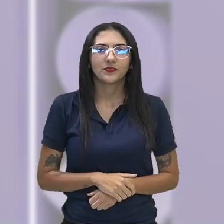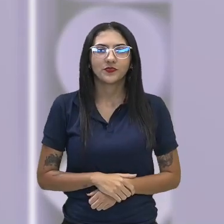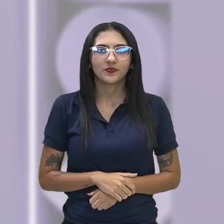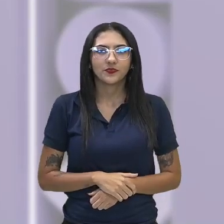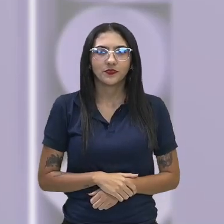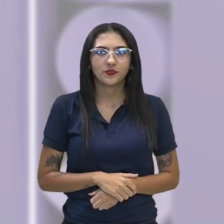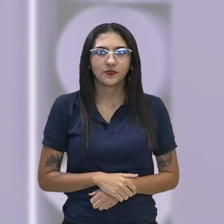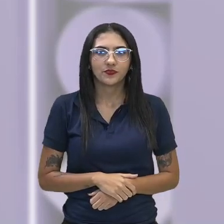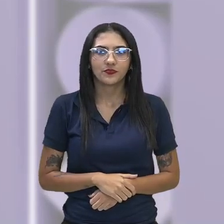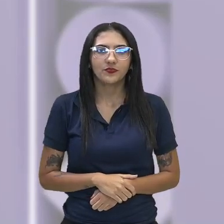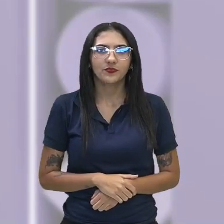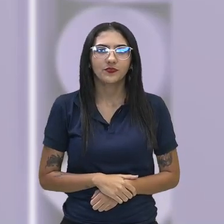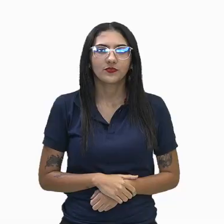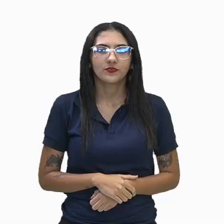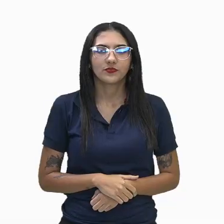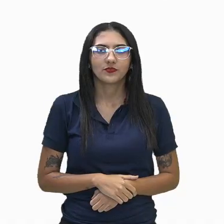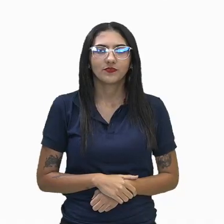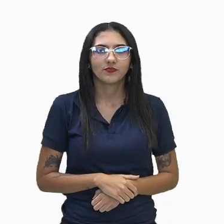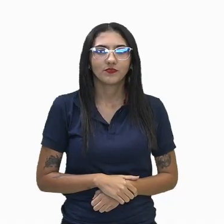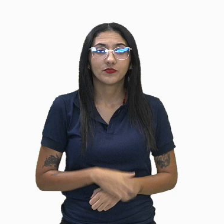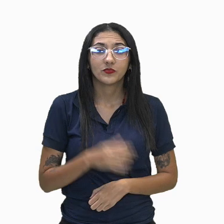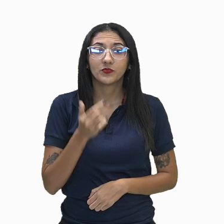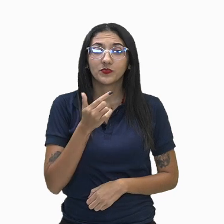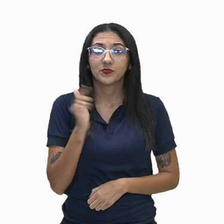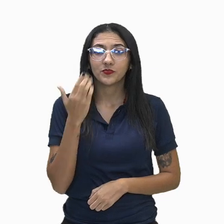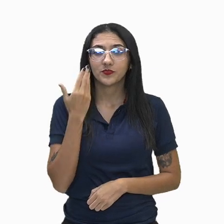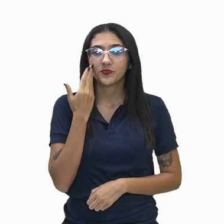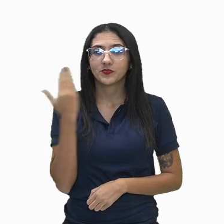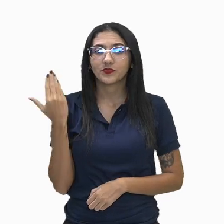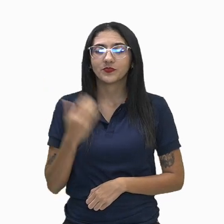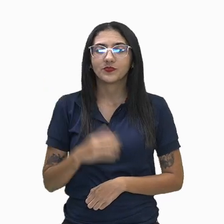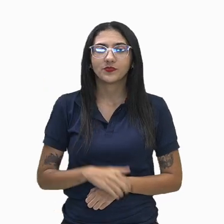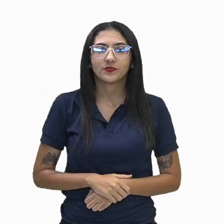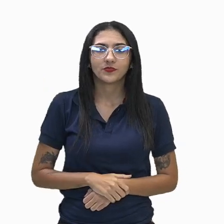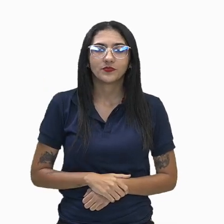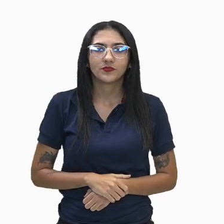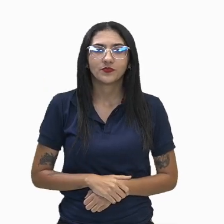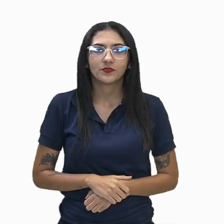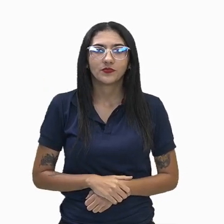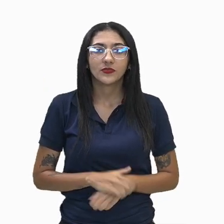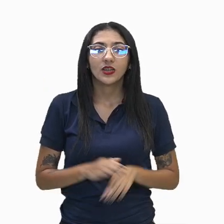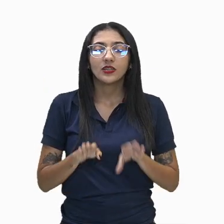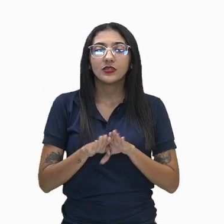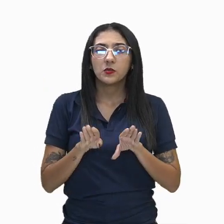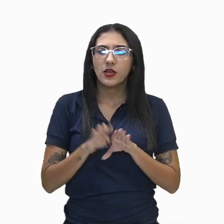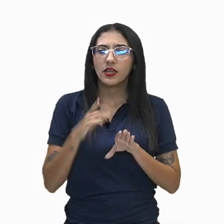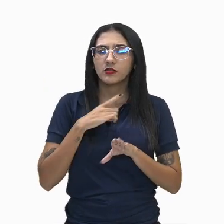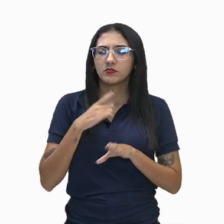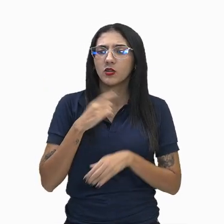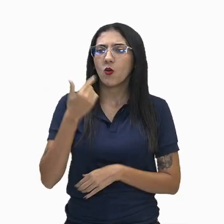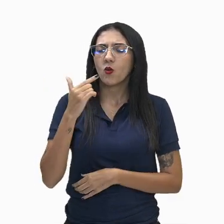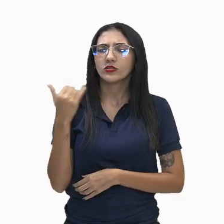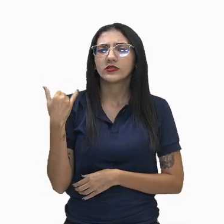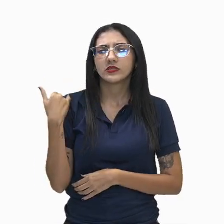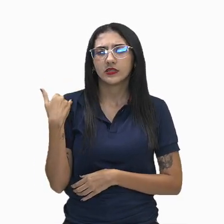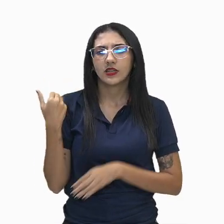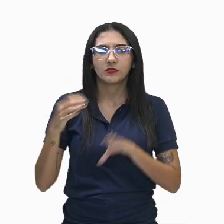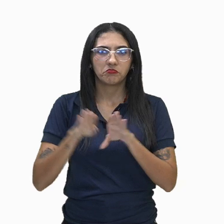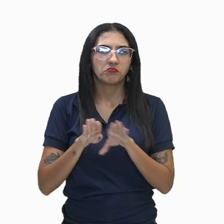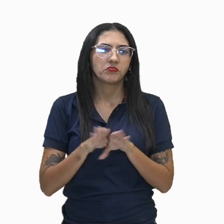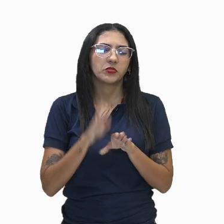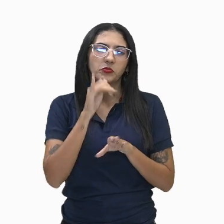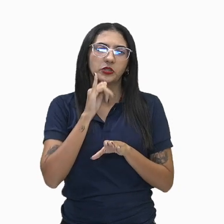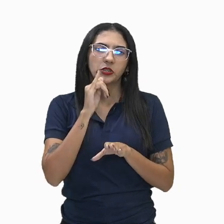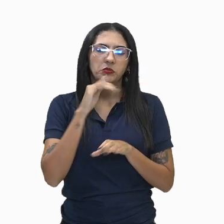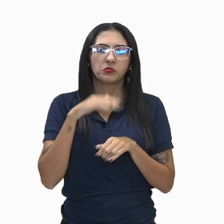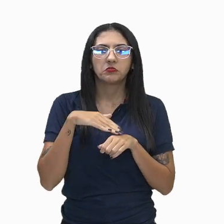para um segundo tipo de celebração. Temos também as celebrações de amadurecimento ou de maioridade, como